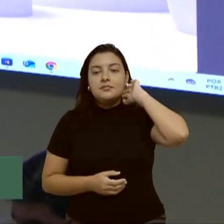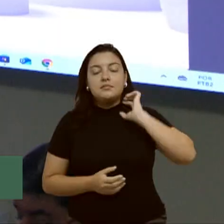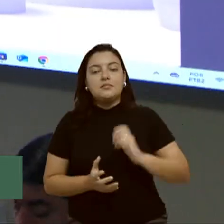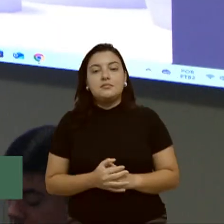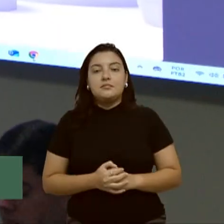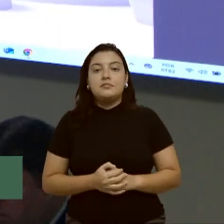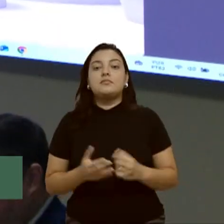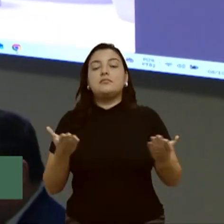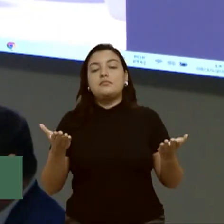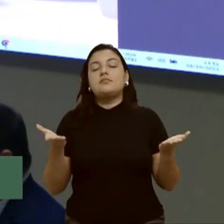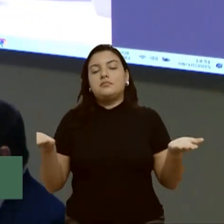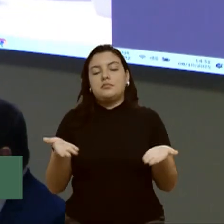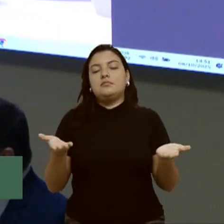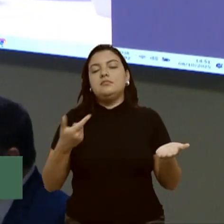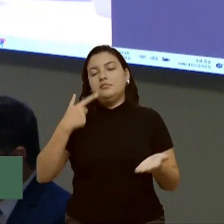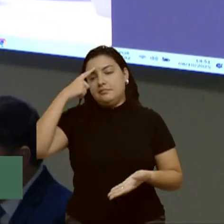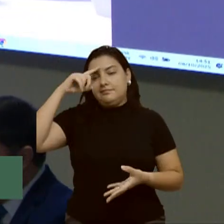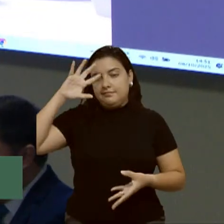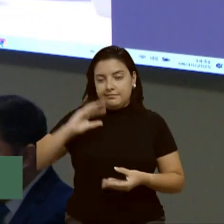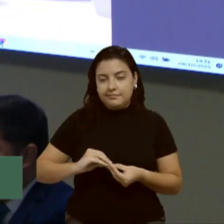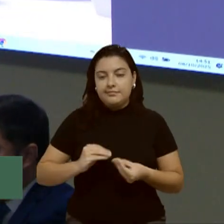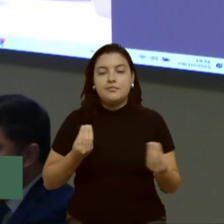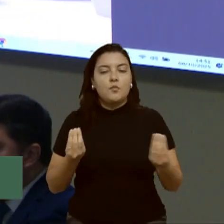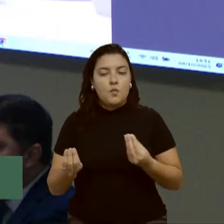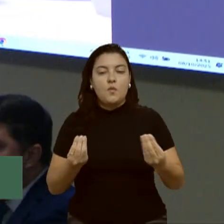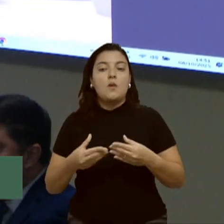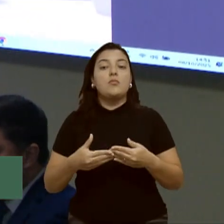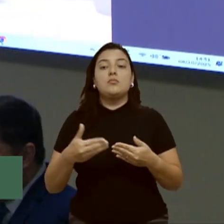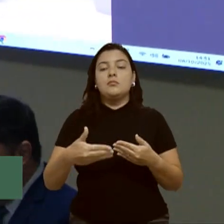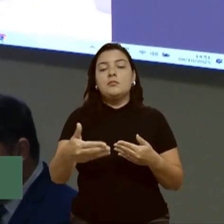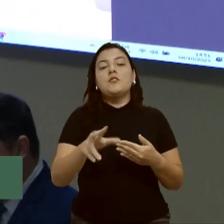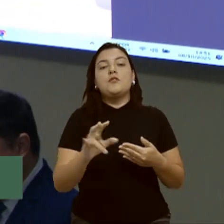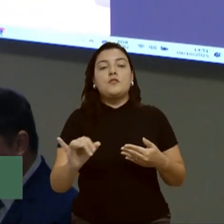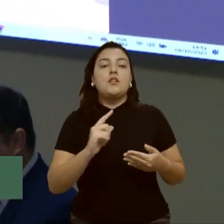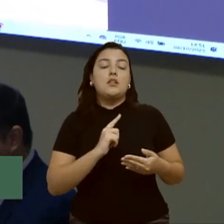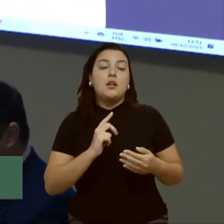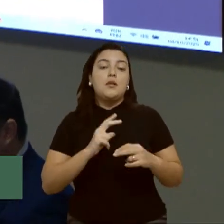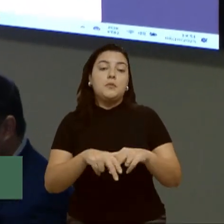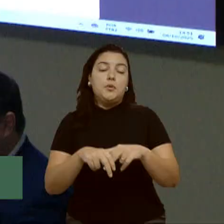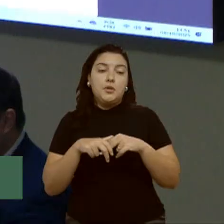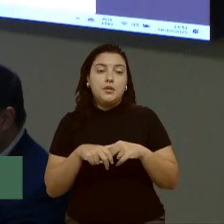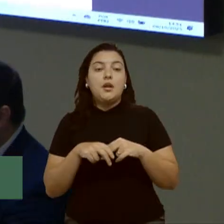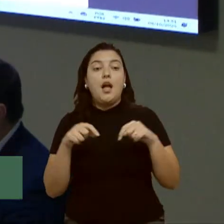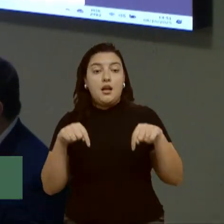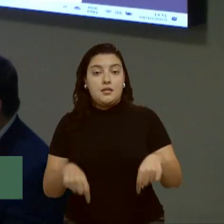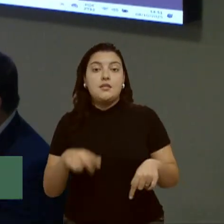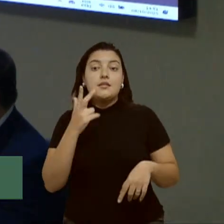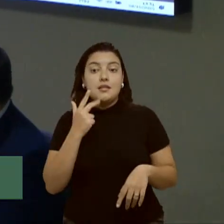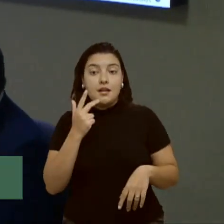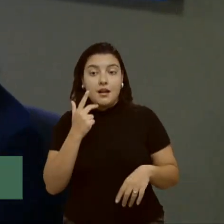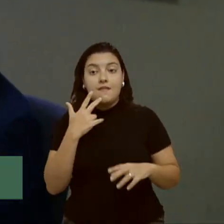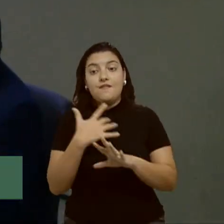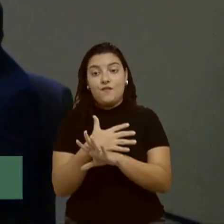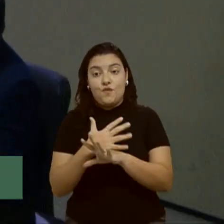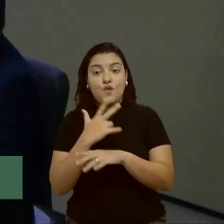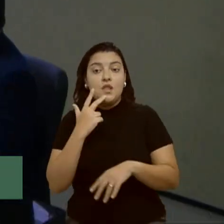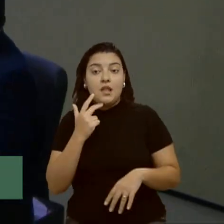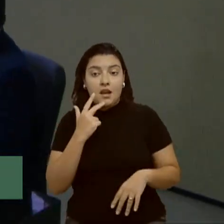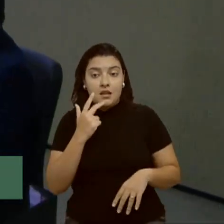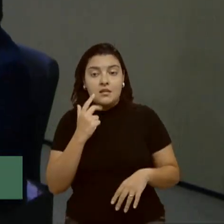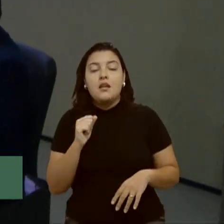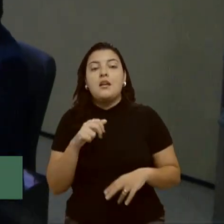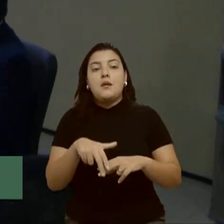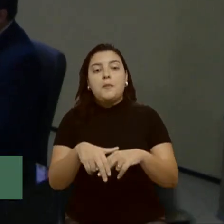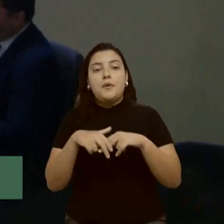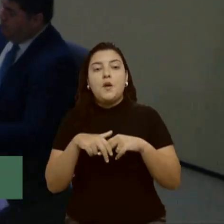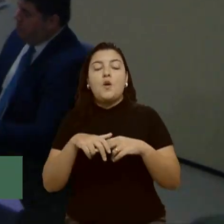aqui a gente já temos uma ideia realmente do que vem pela frente, mas que também aqui no Ceará, aqui em Fortaleza, né, com